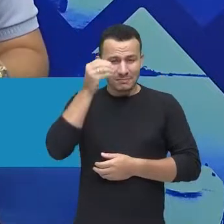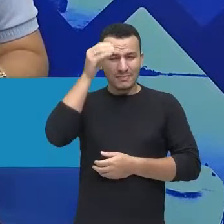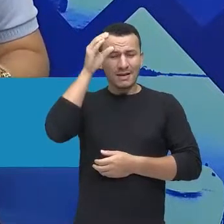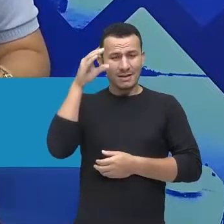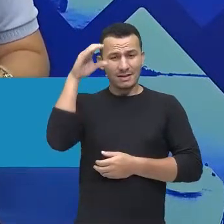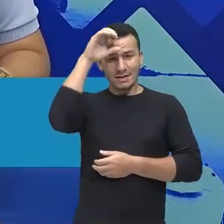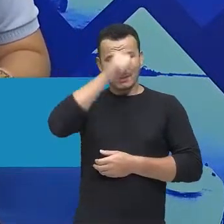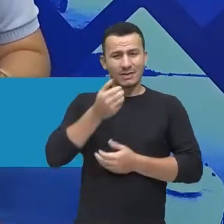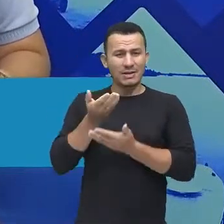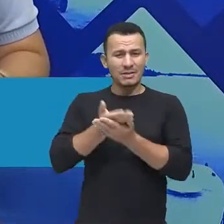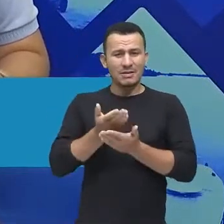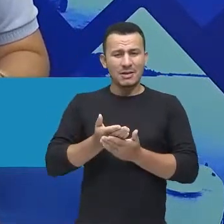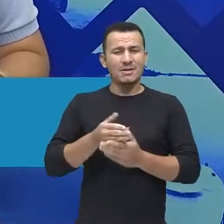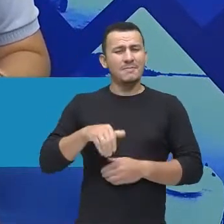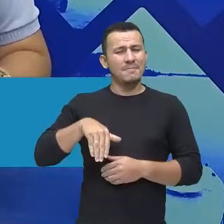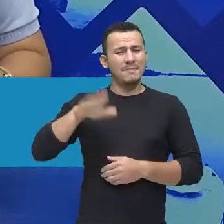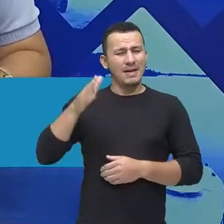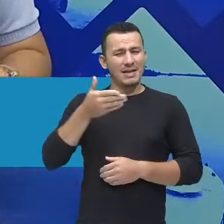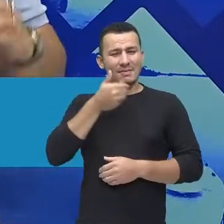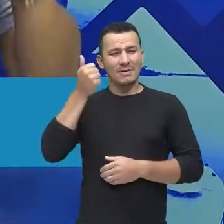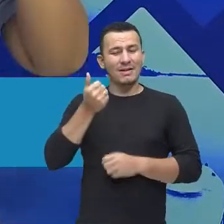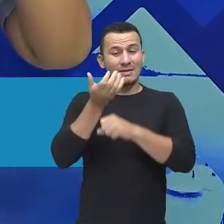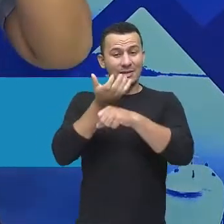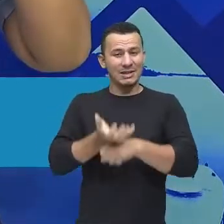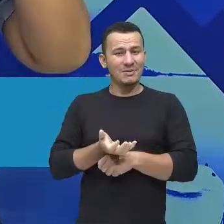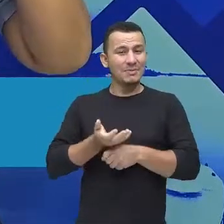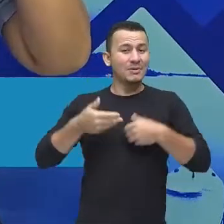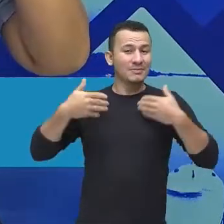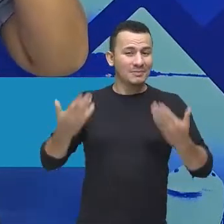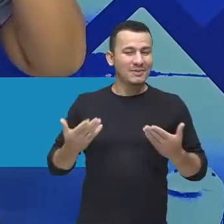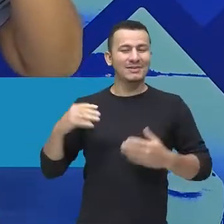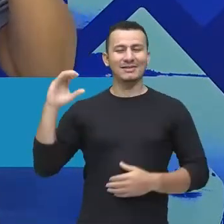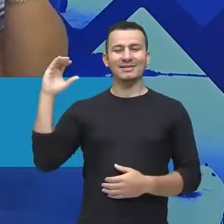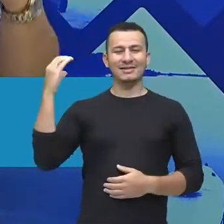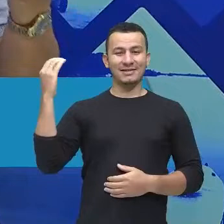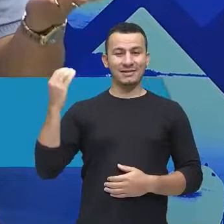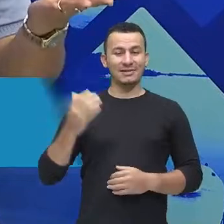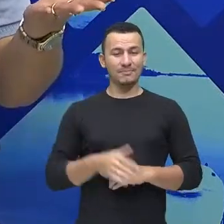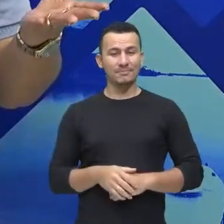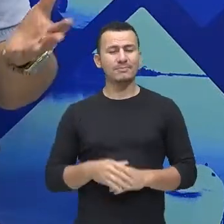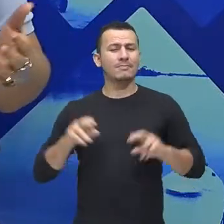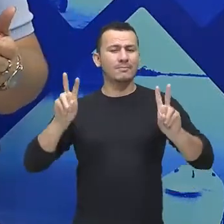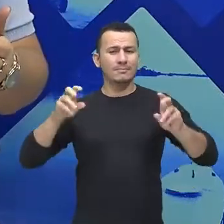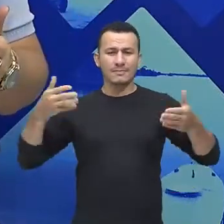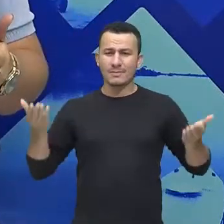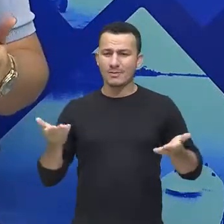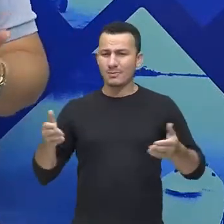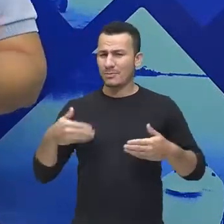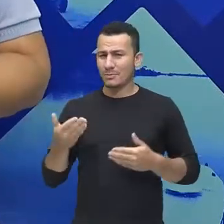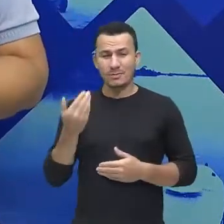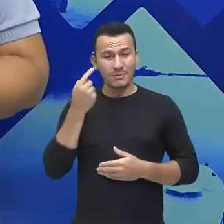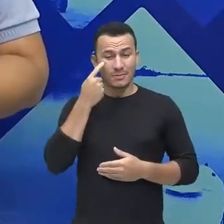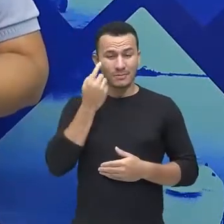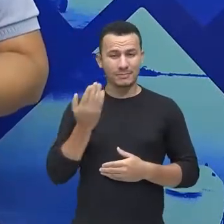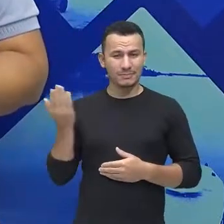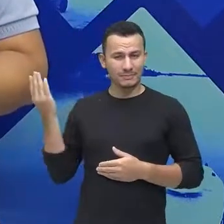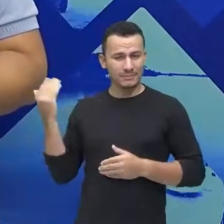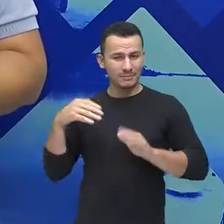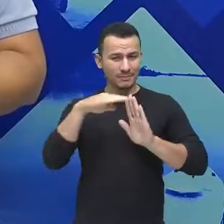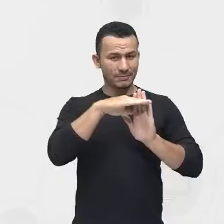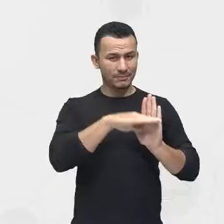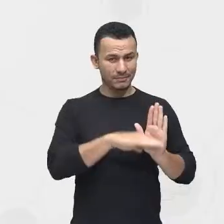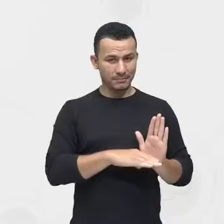conhecimento da melhor disciplina que existe, digo sempre, ciências. E o nosso assunto de hoje, vamos ver qual vai ser?